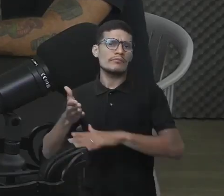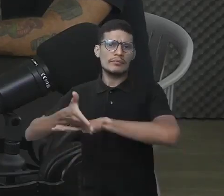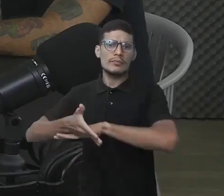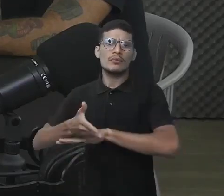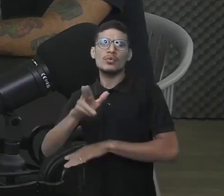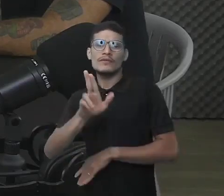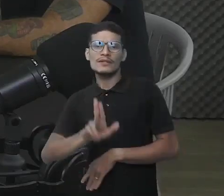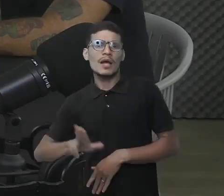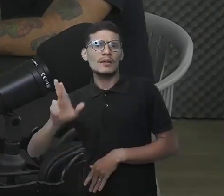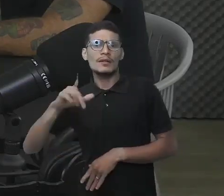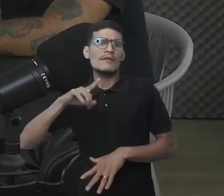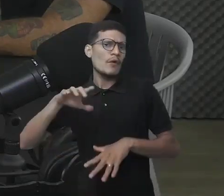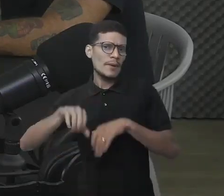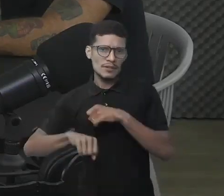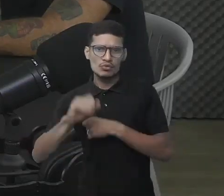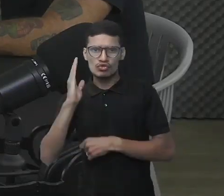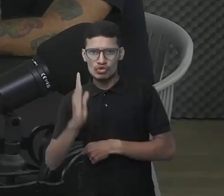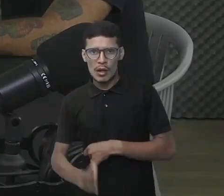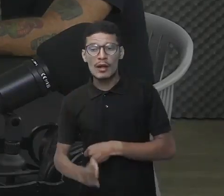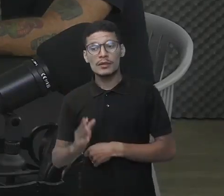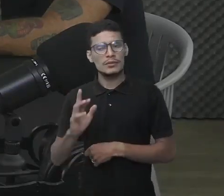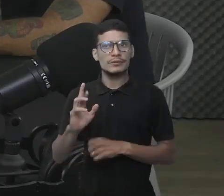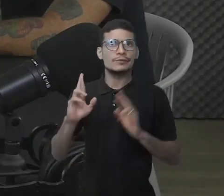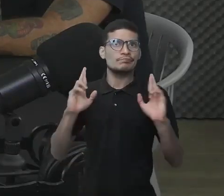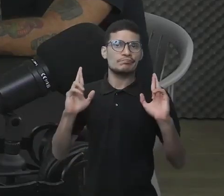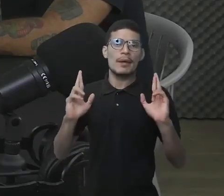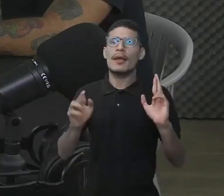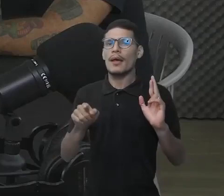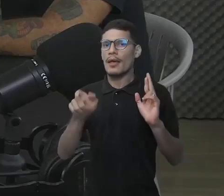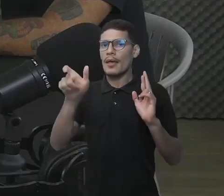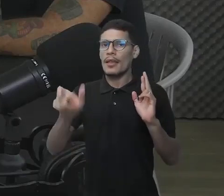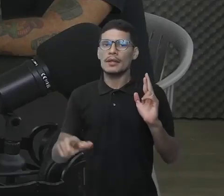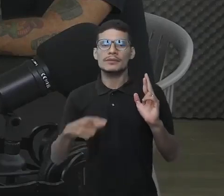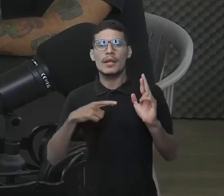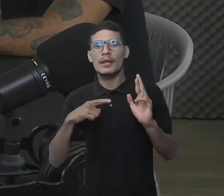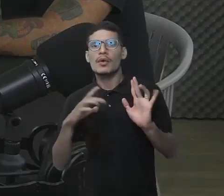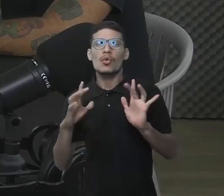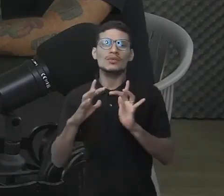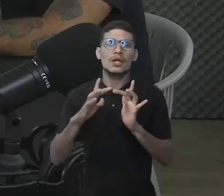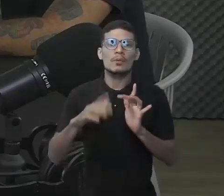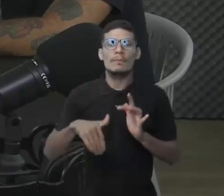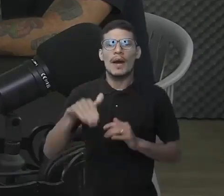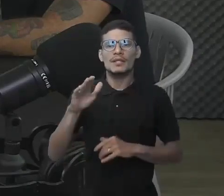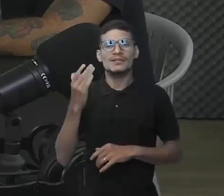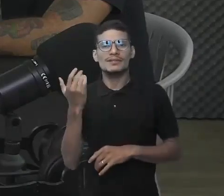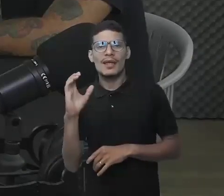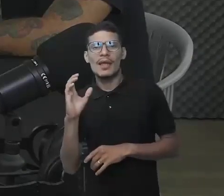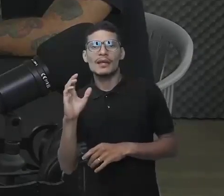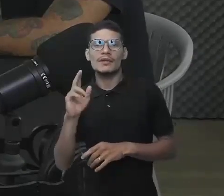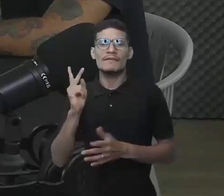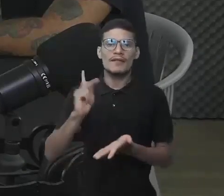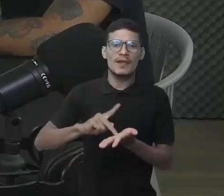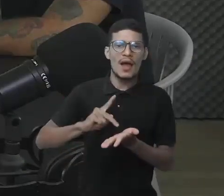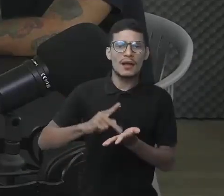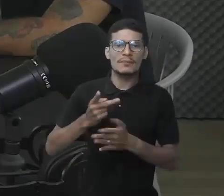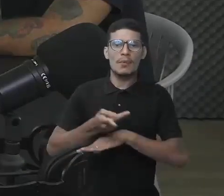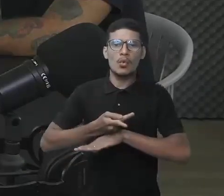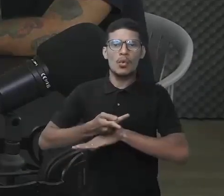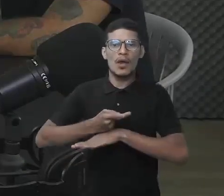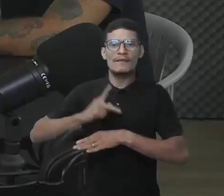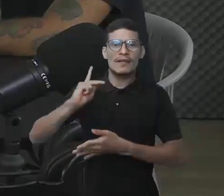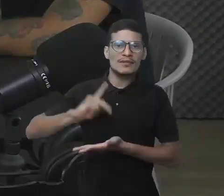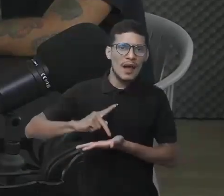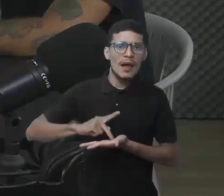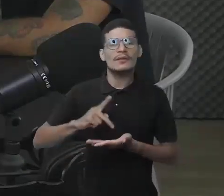têm uma formação, né? Que se Uhum. espera que elas tenham, assim, uma aproximação com a ciência, com a verdade, a busca da verdade, se aproximar